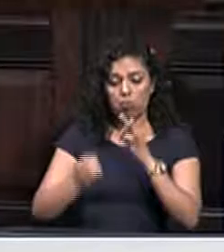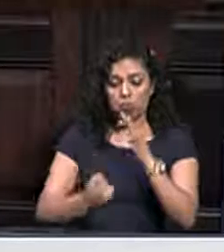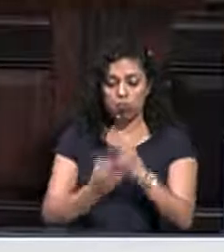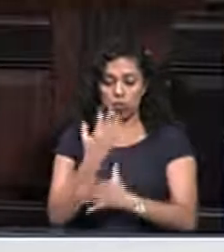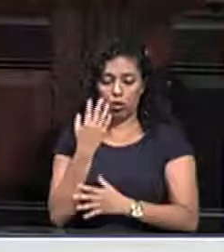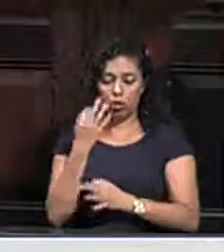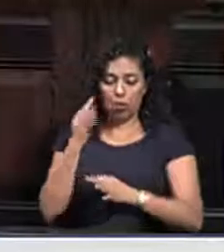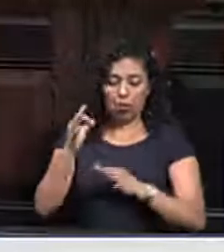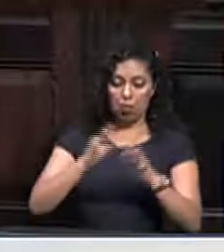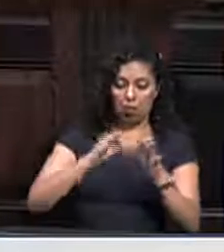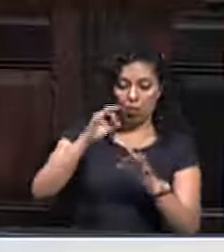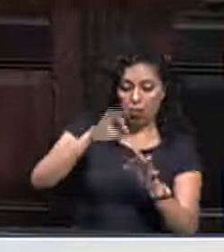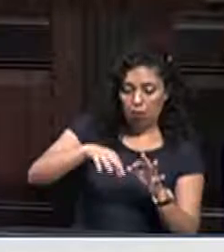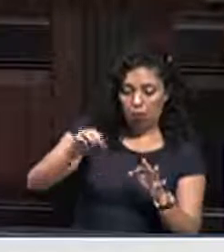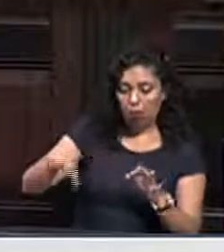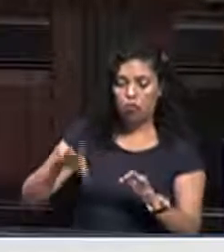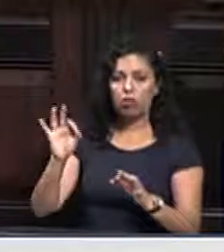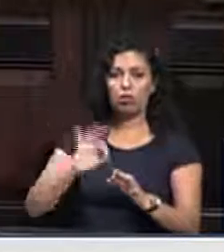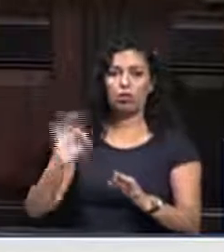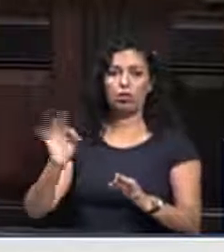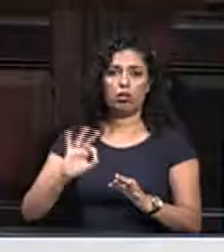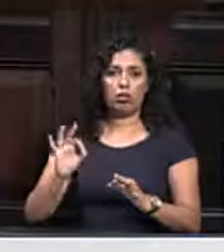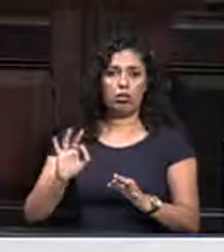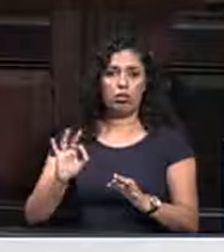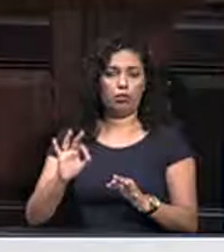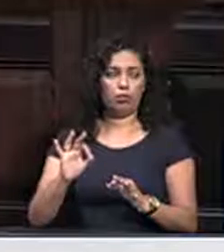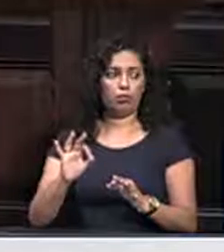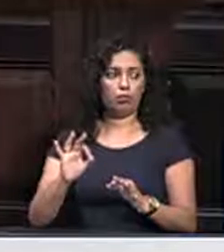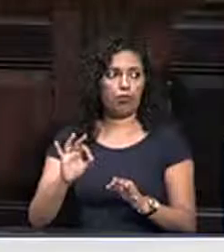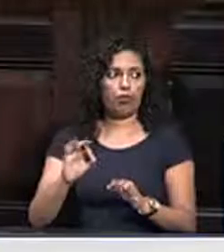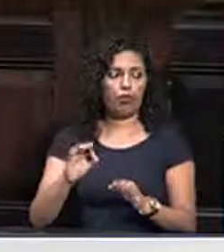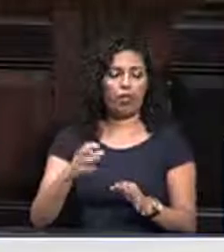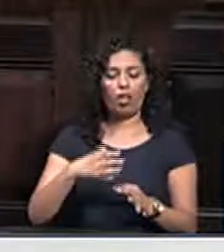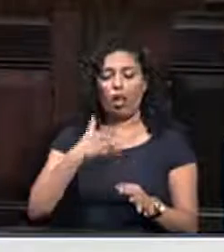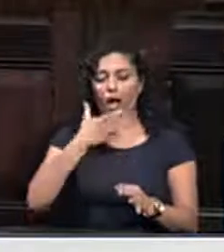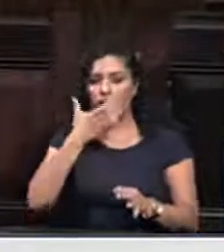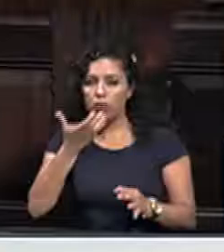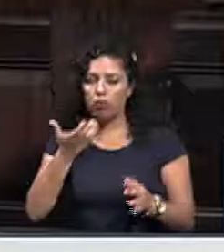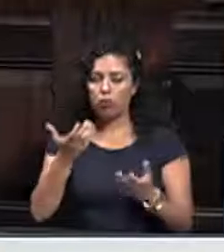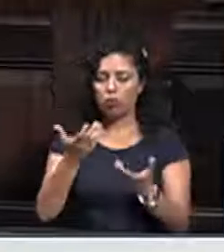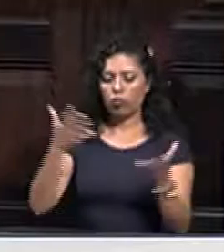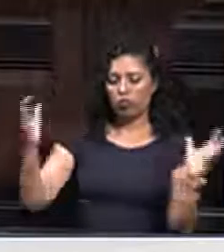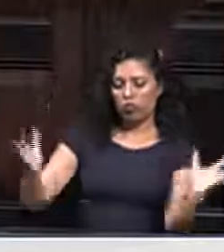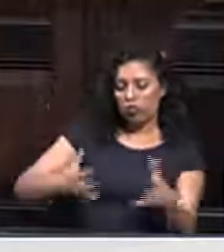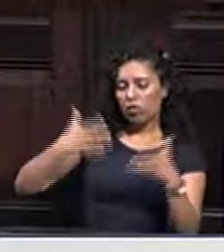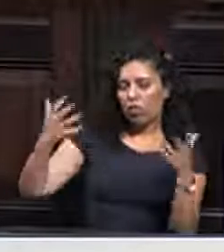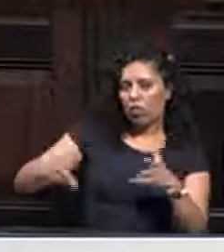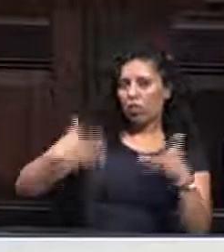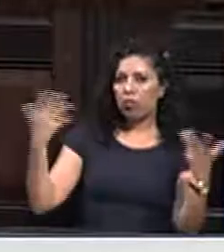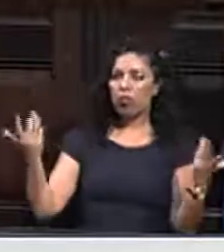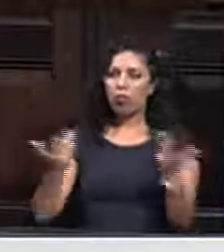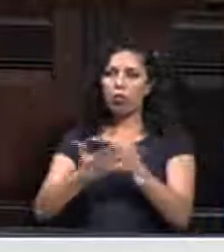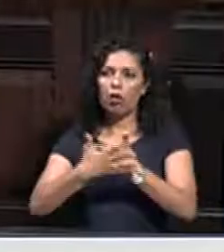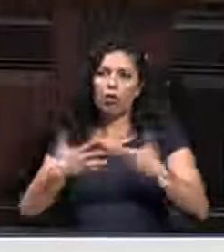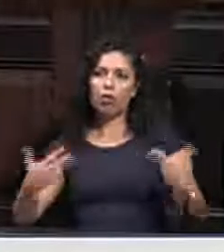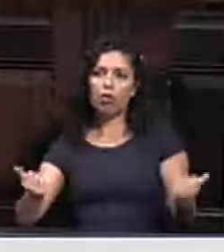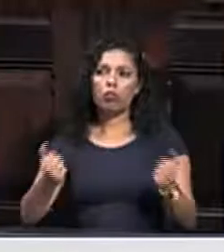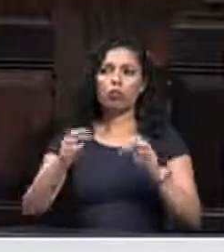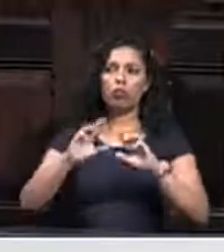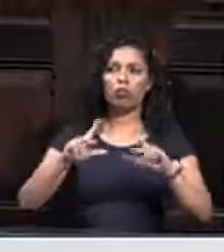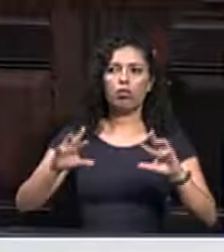desconhece as inúmeras propriedades que trazem frutas, hortaliças e granjeiros para a Ceasa todos os